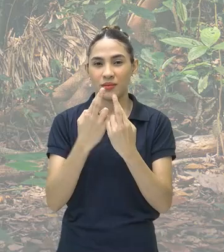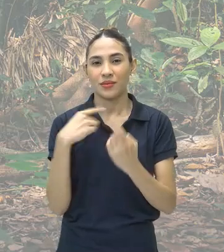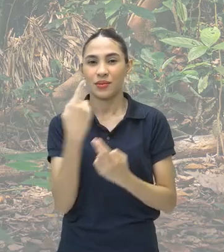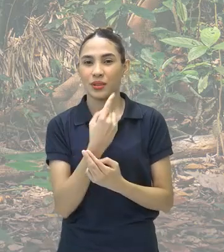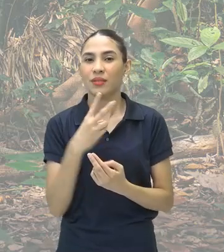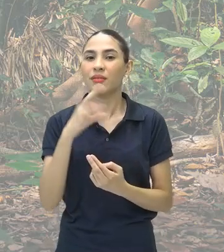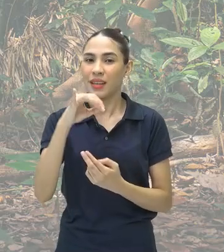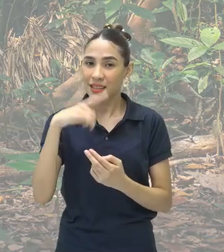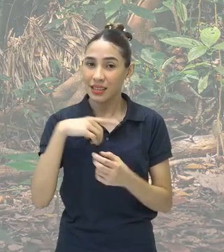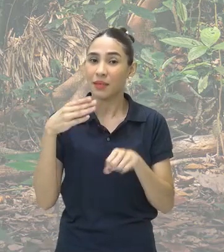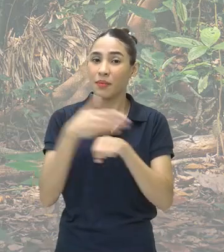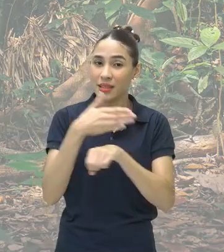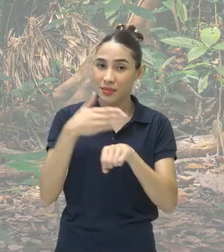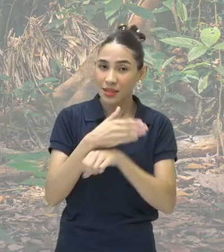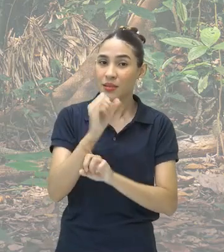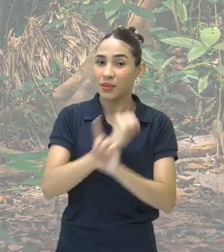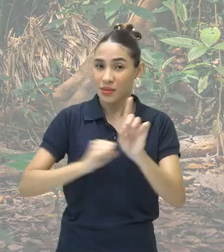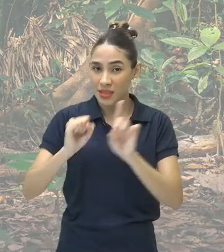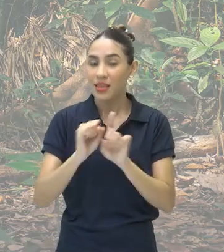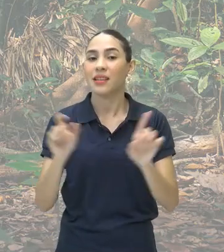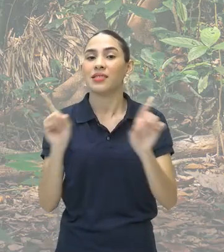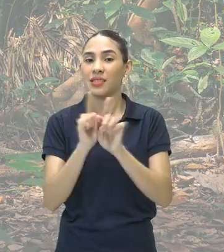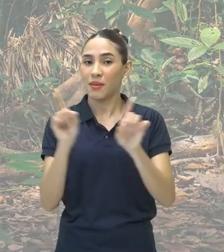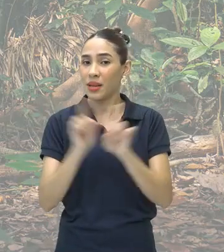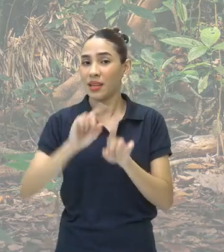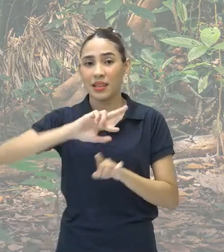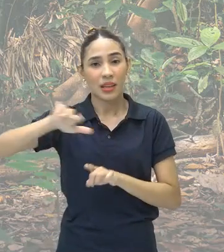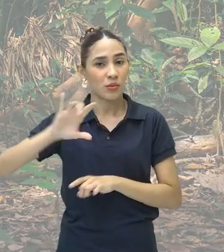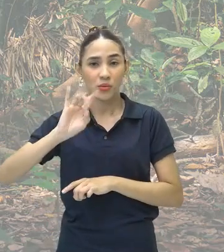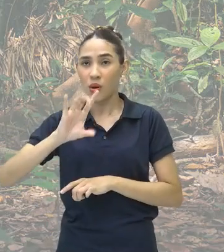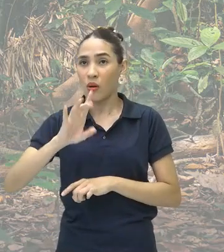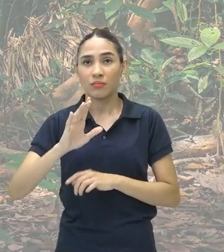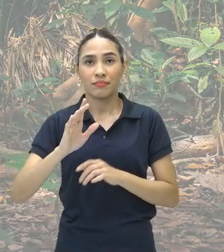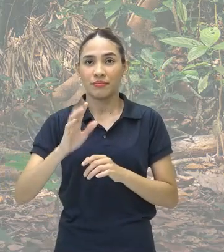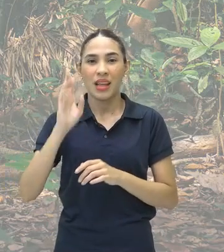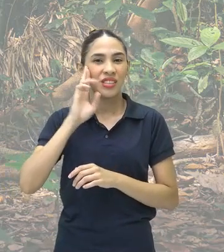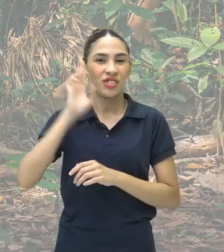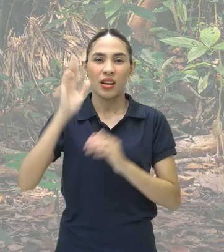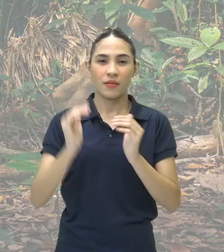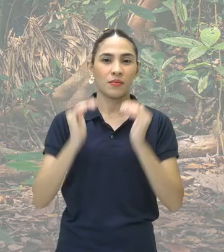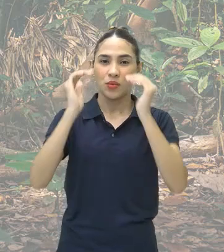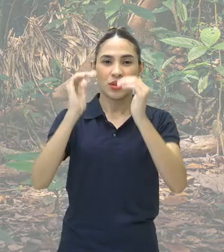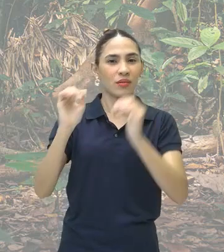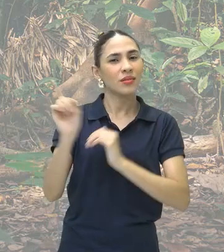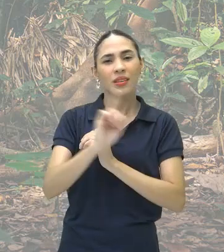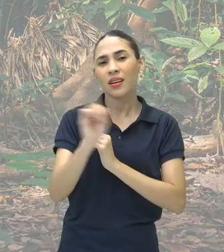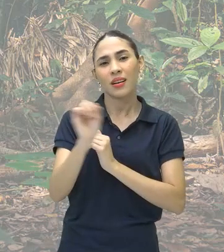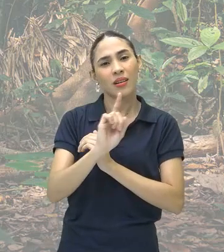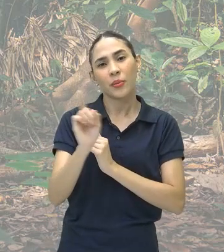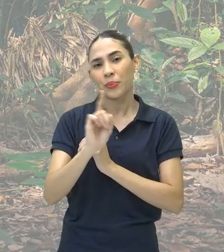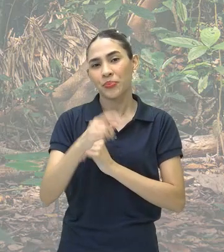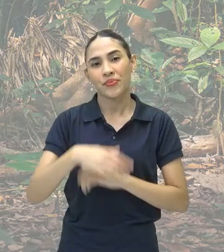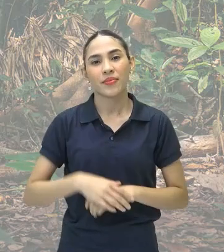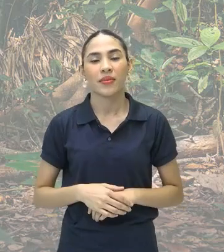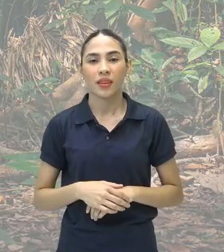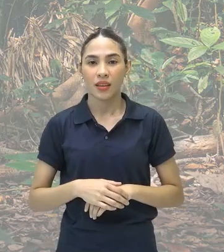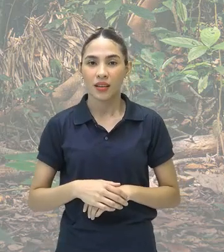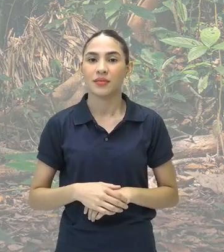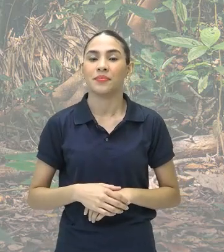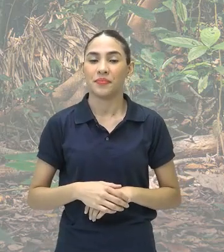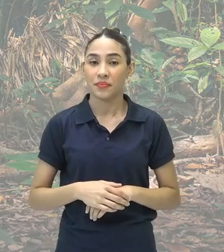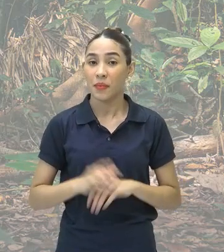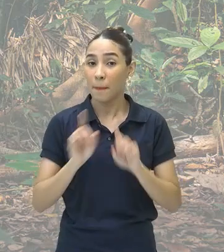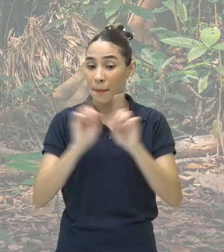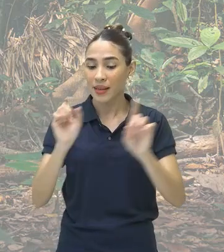vamos ter participação da sociedade civil também. Não serão só os líderes mundiais que estarão lá presentes,